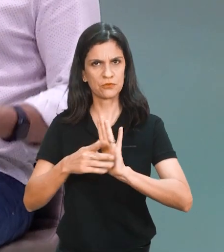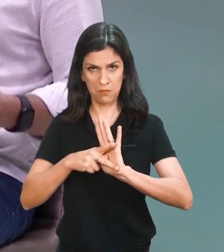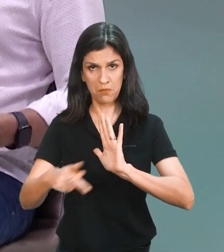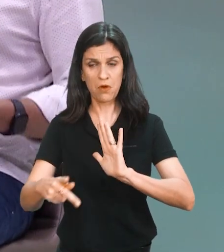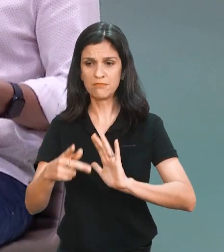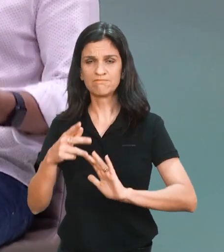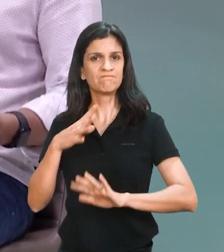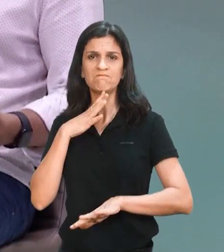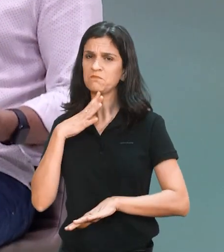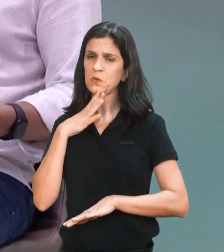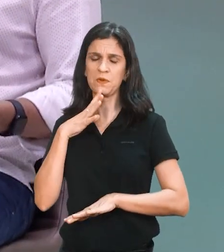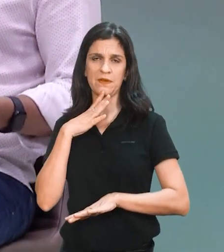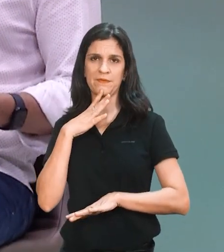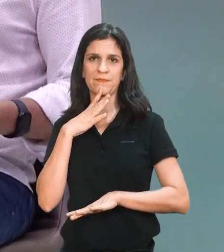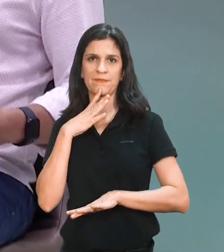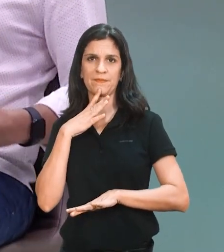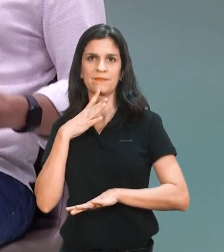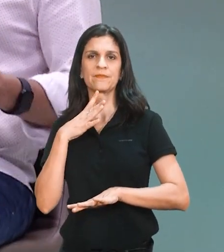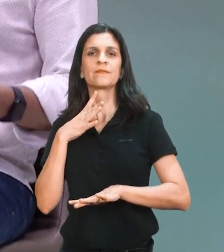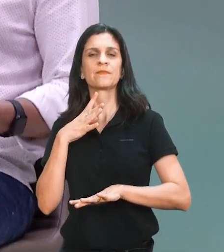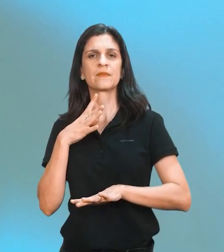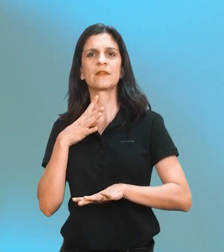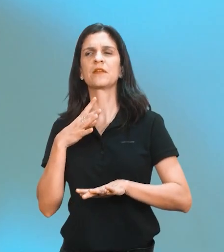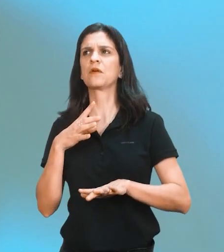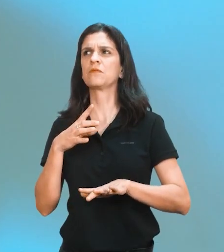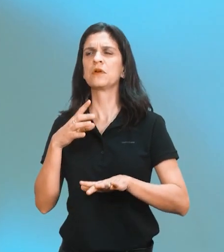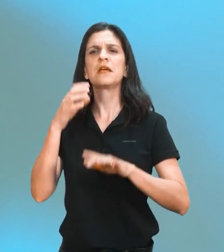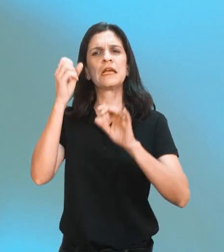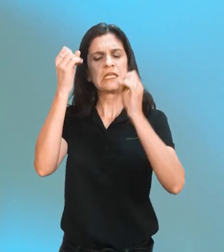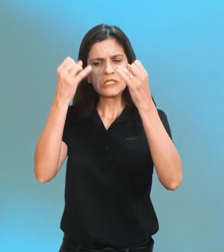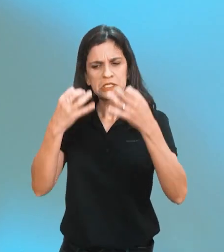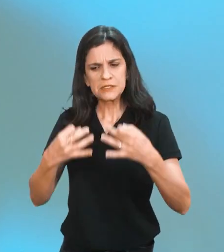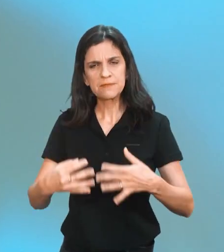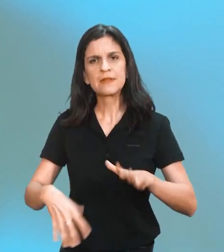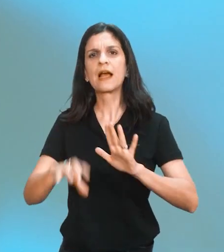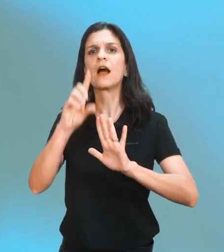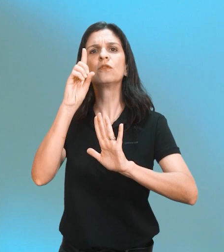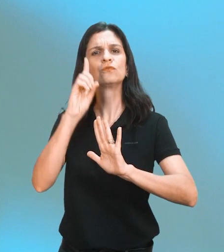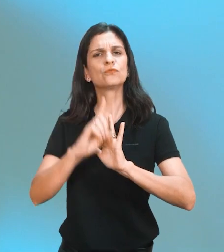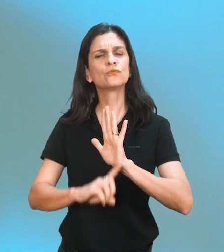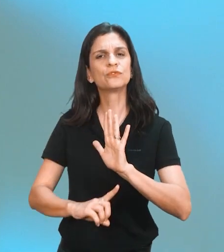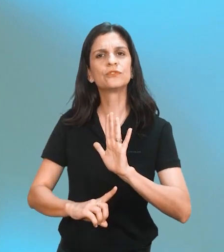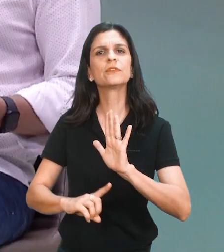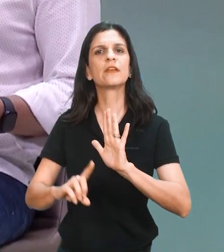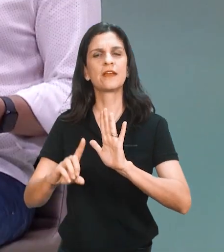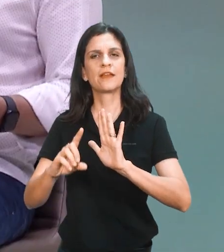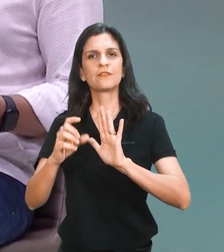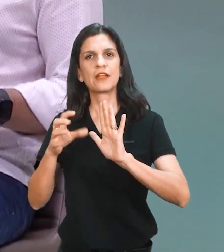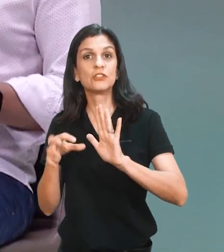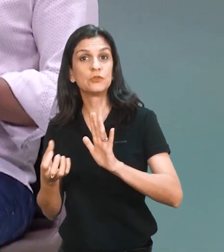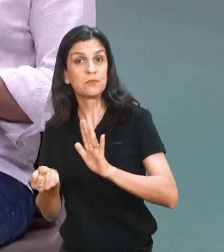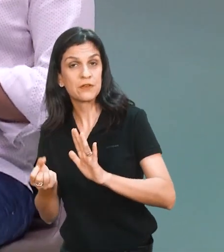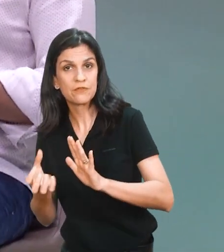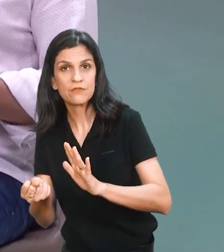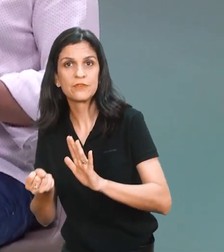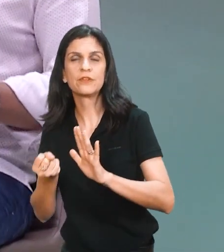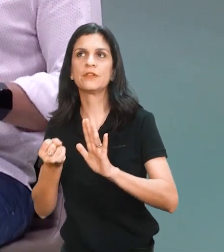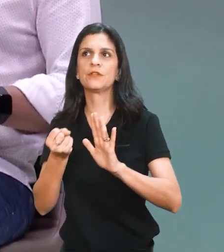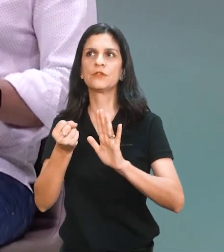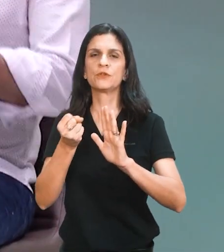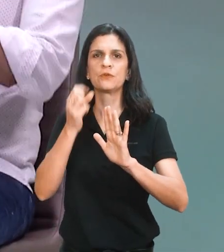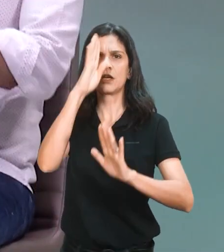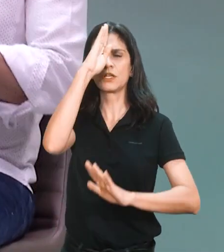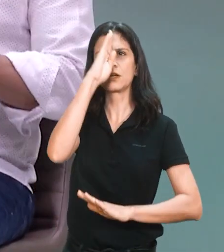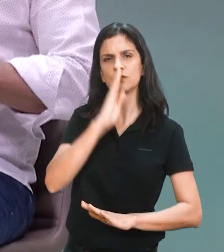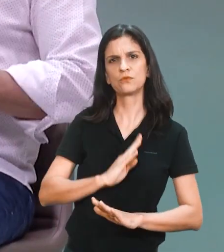dela. Então a gente leva isso. Então, explicando que ela tem direito aos benefícios, explicando, às vezes, o direito que ela tem,